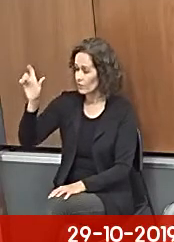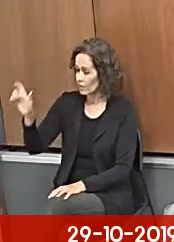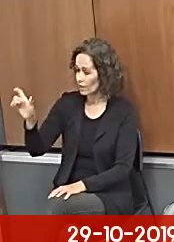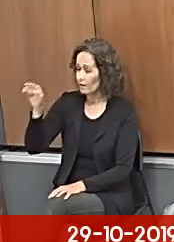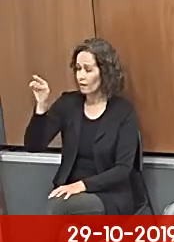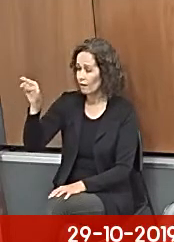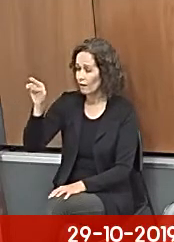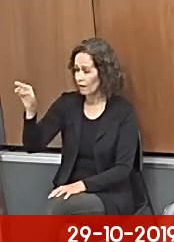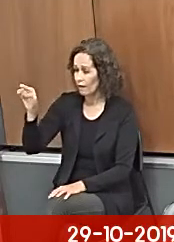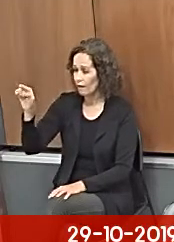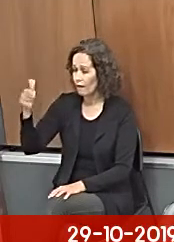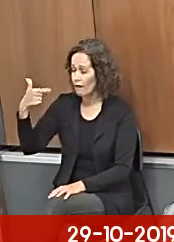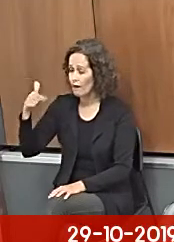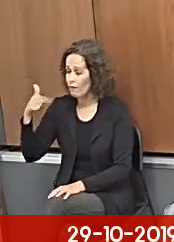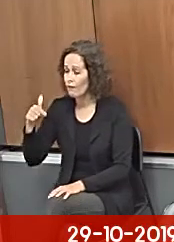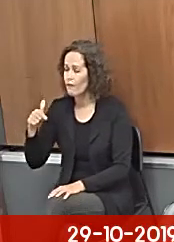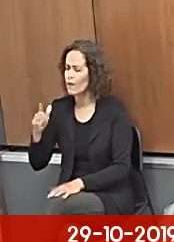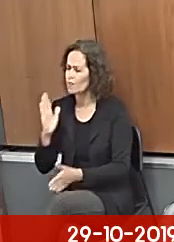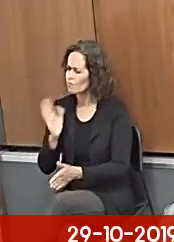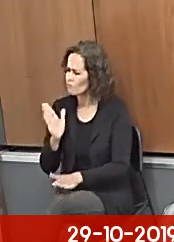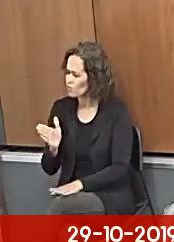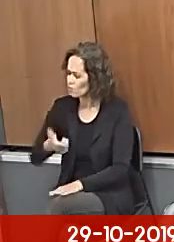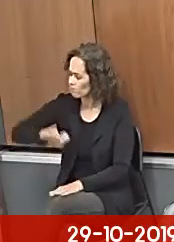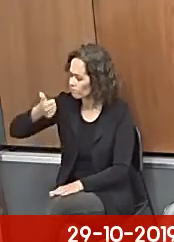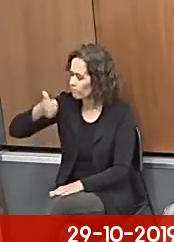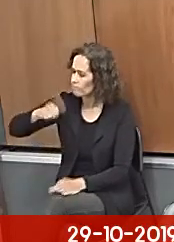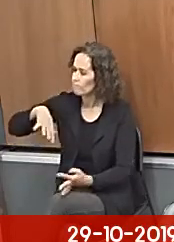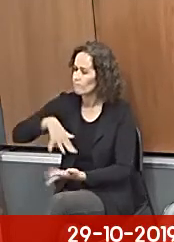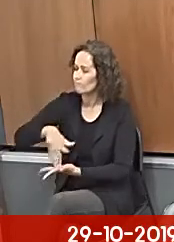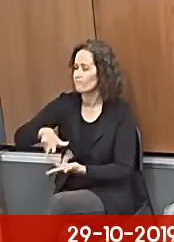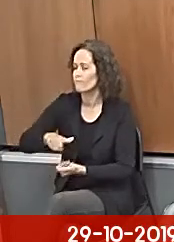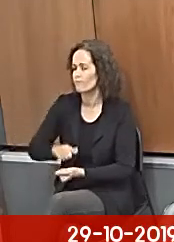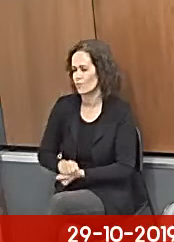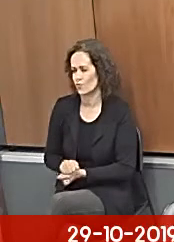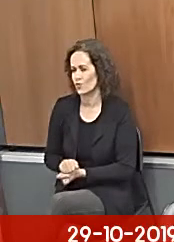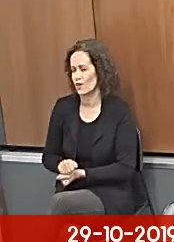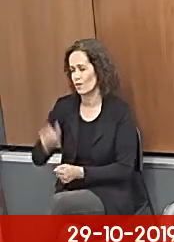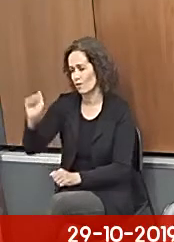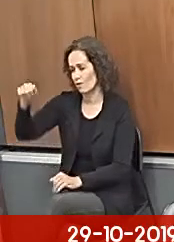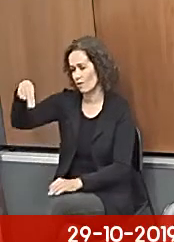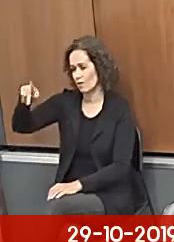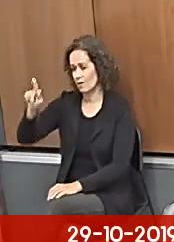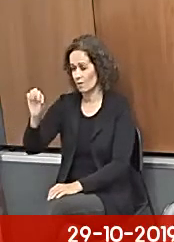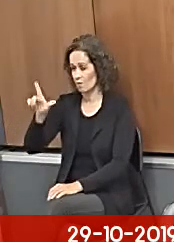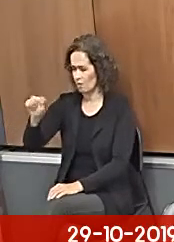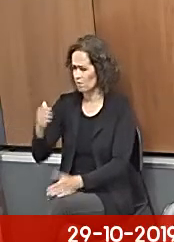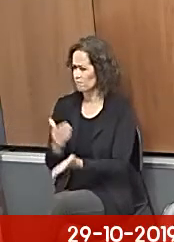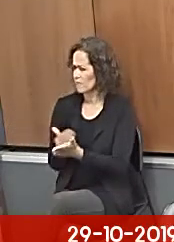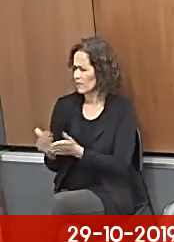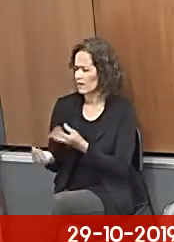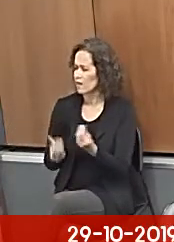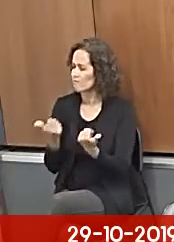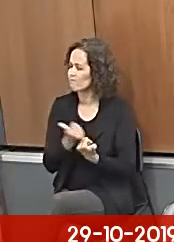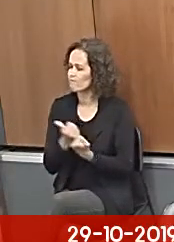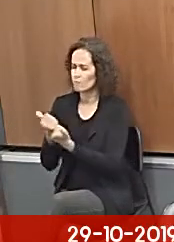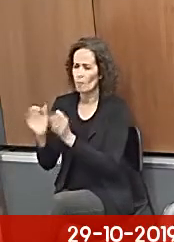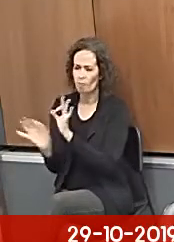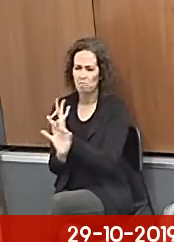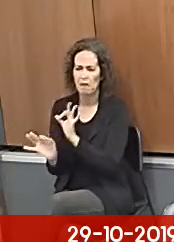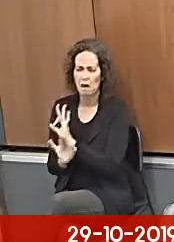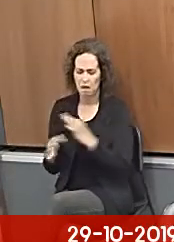atual campeã mundial, o primeiro título da Angola. Ah lá, ó, e eles começaram assim, ó, sem apoio nenhum, sem